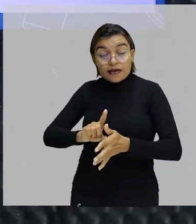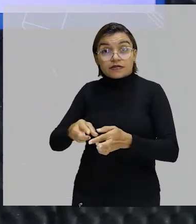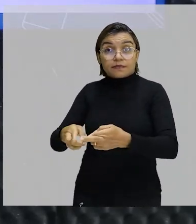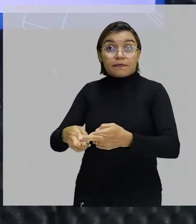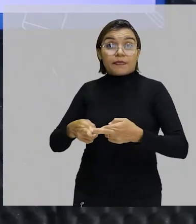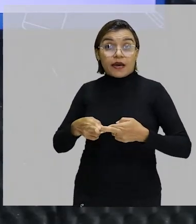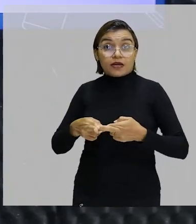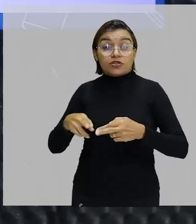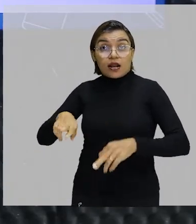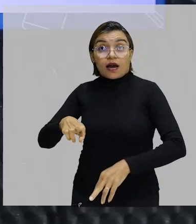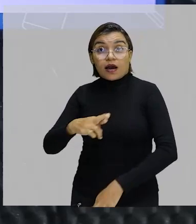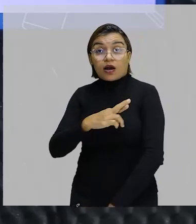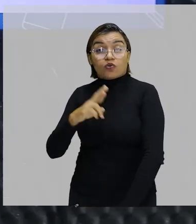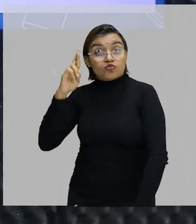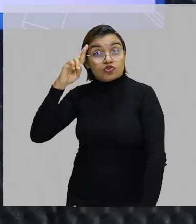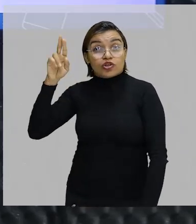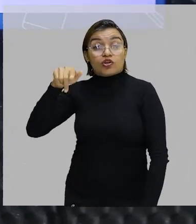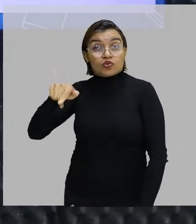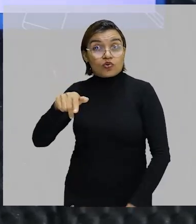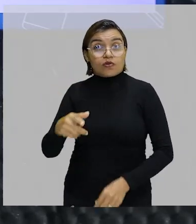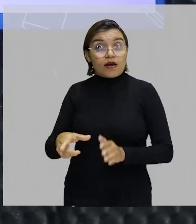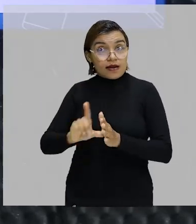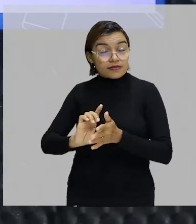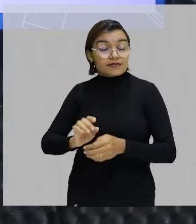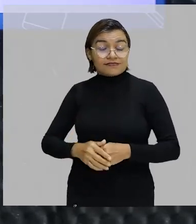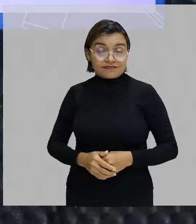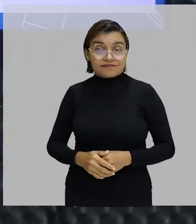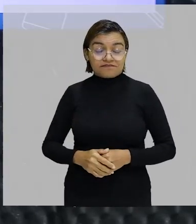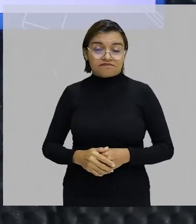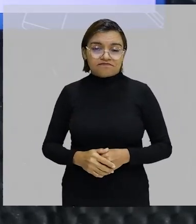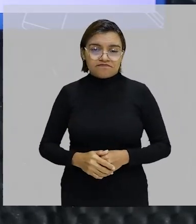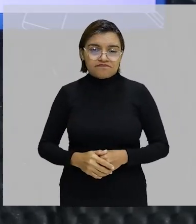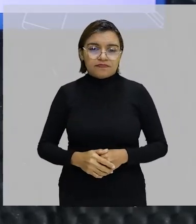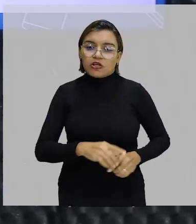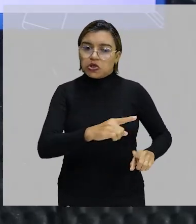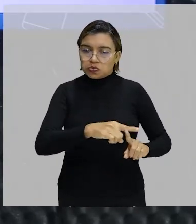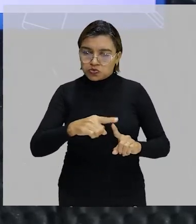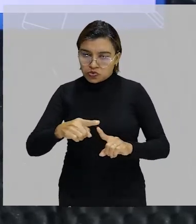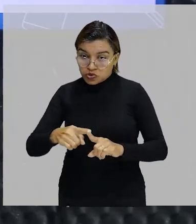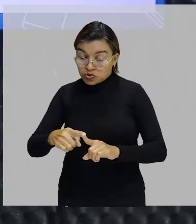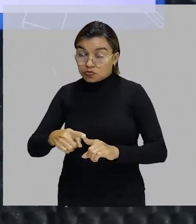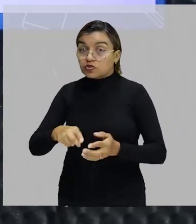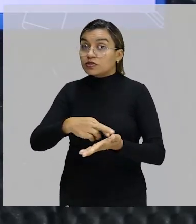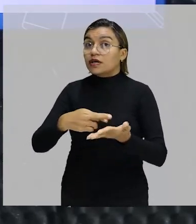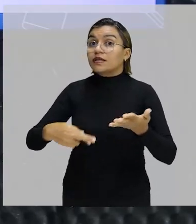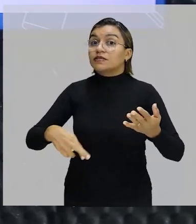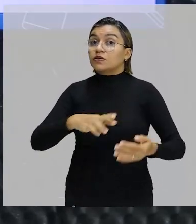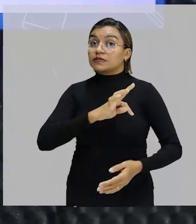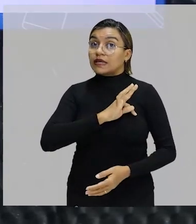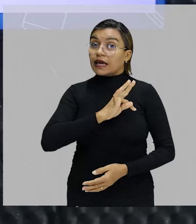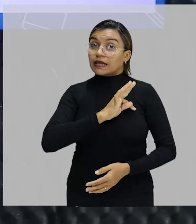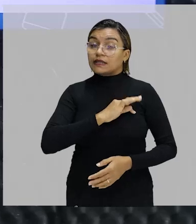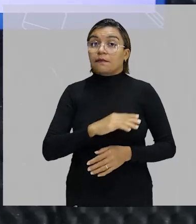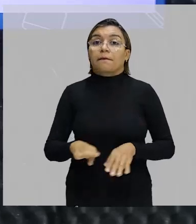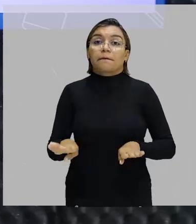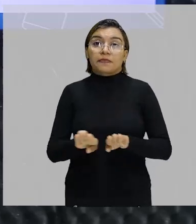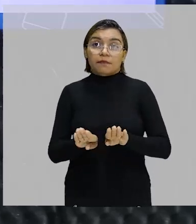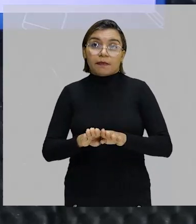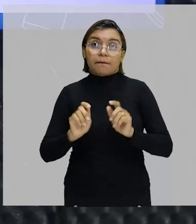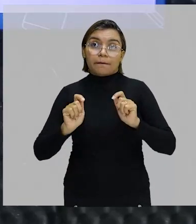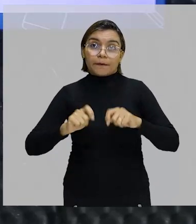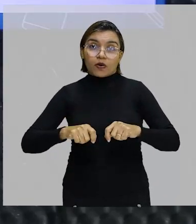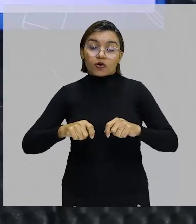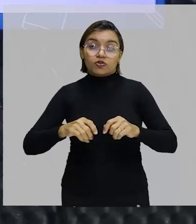Aí ele vai deferir ou indeferir, eu falo já disso. Ainda que seja um tipo de redação técnica, pode ser